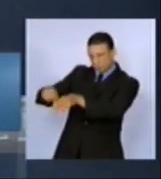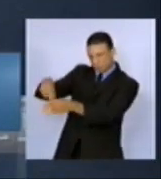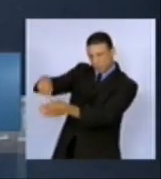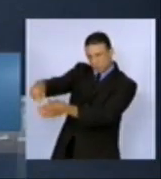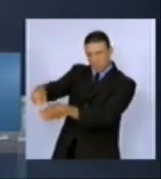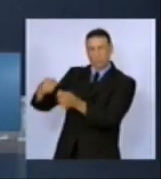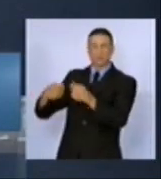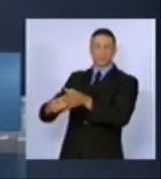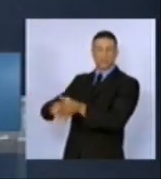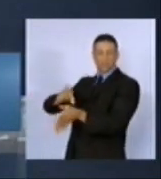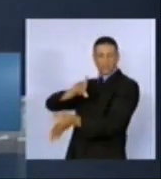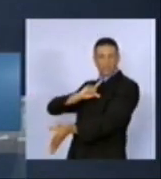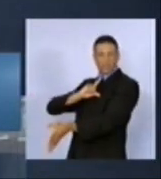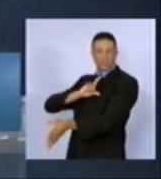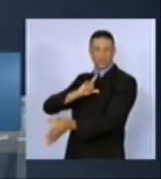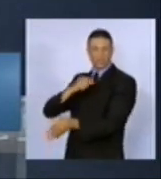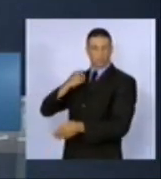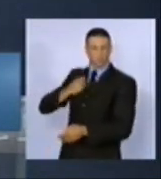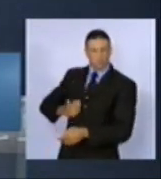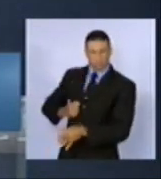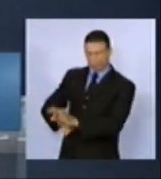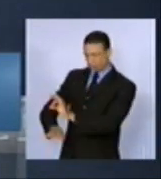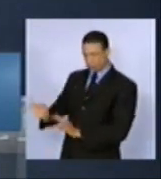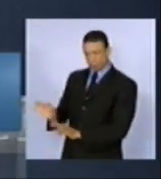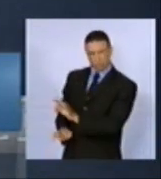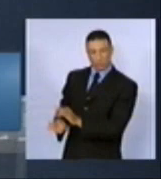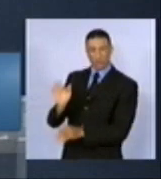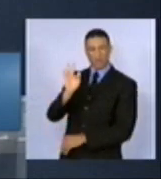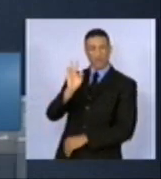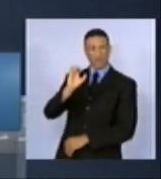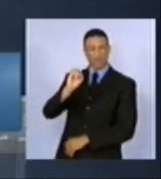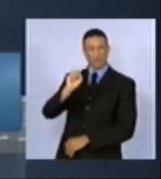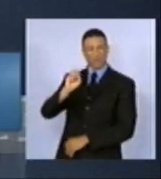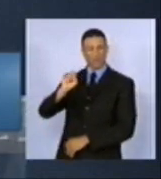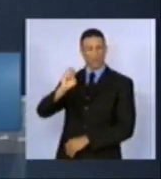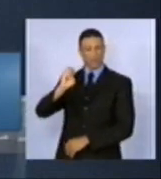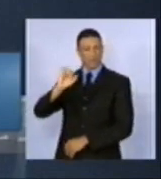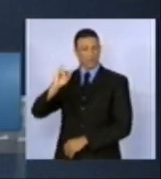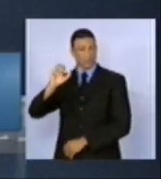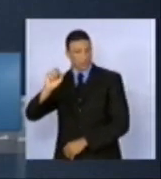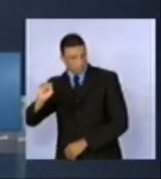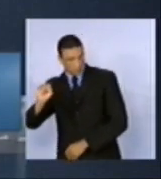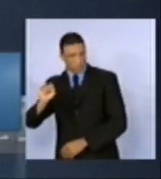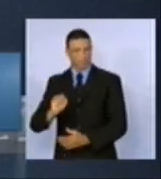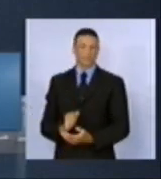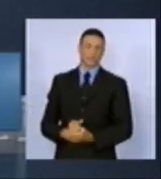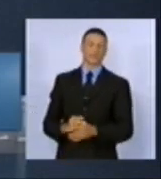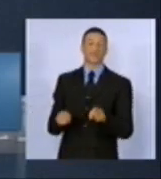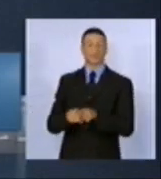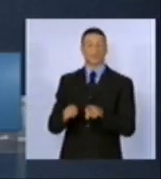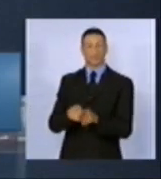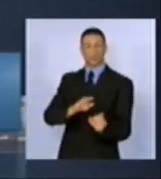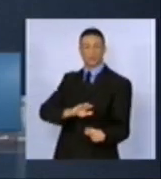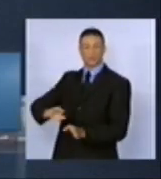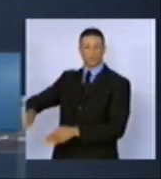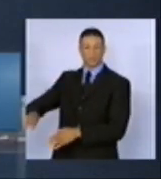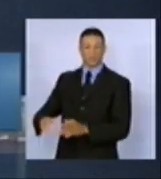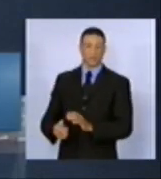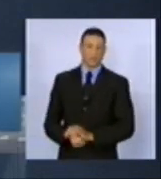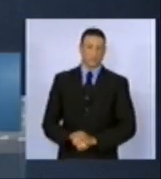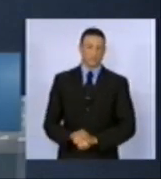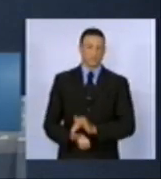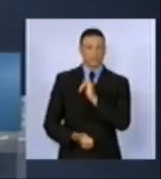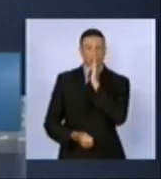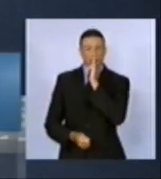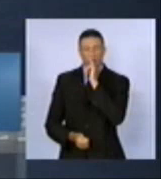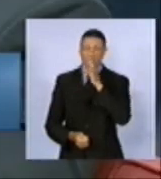estudos na Embrapa me centro Embrapa agrologia pessoa de Unicamp e do do estimamos